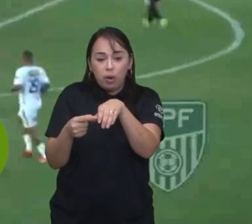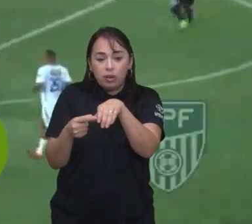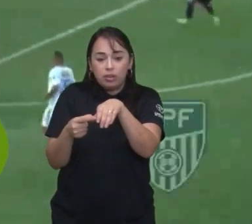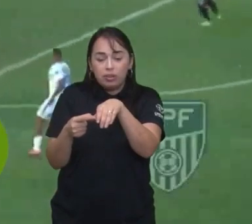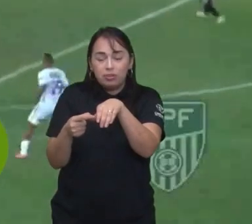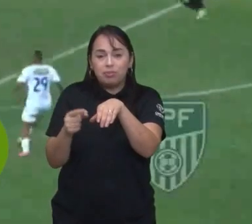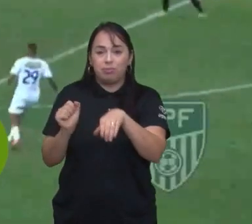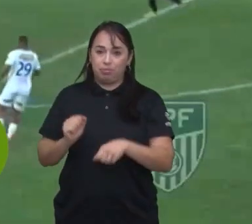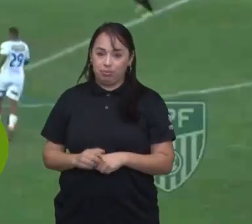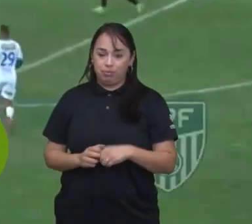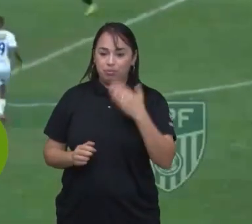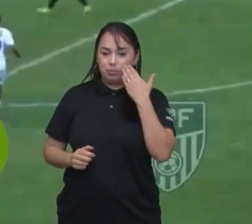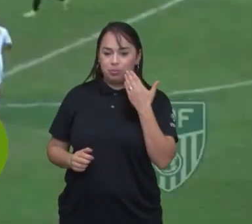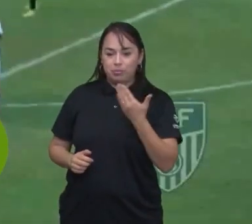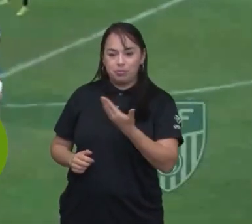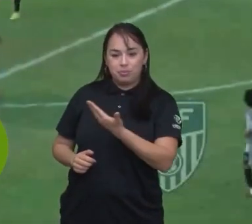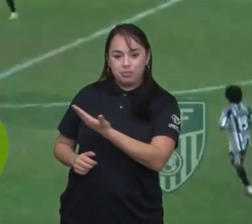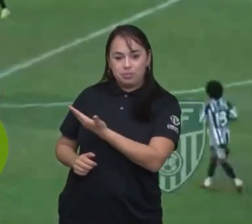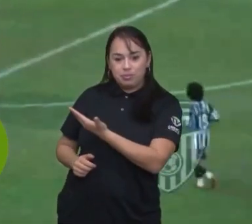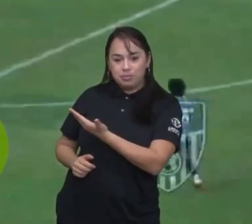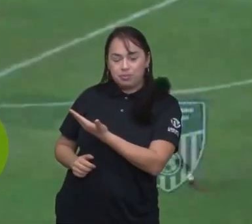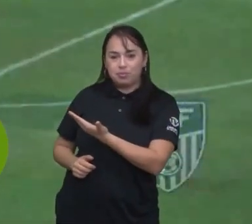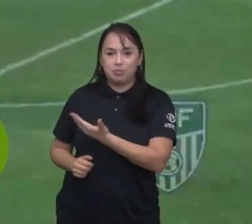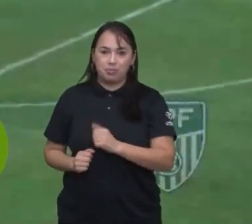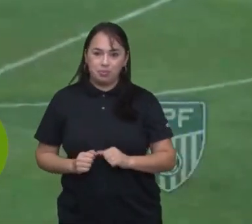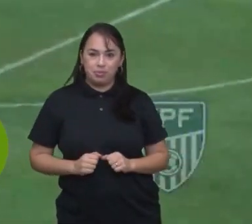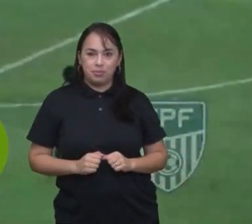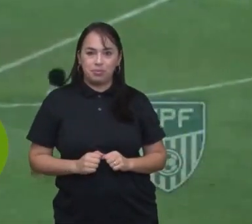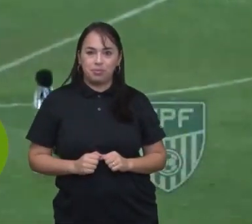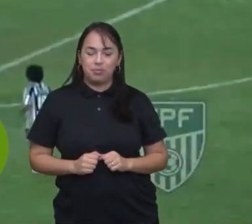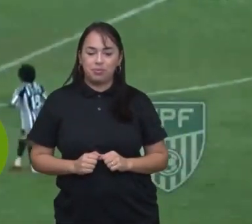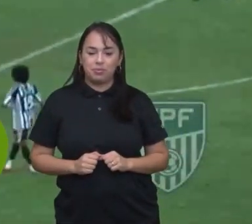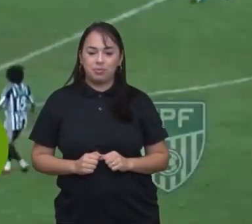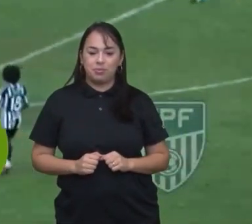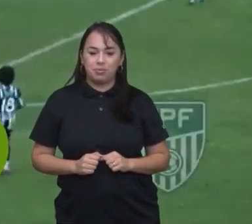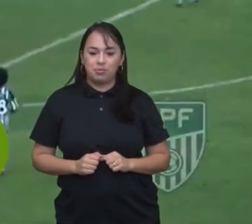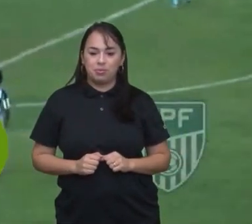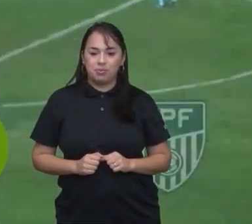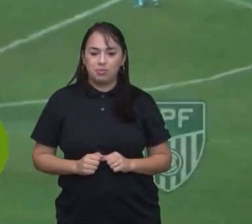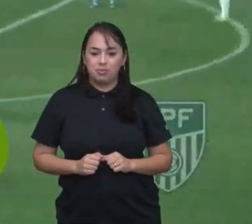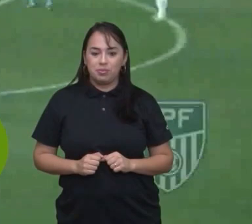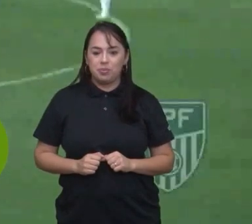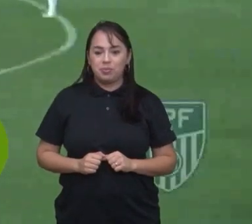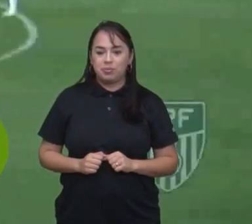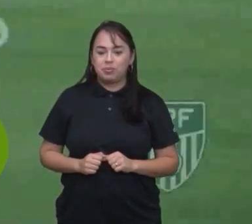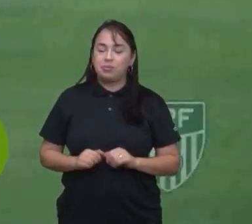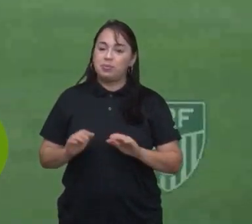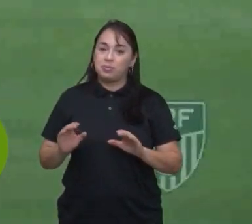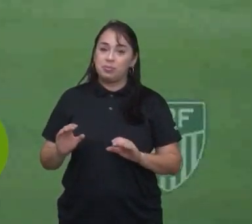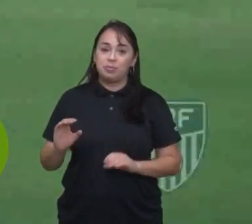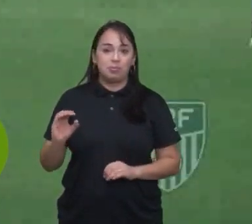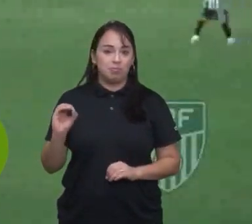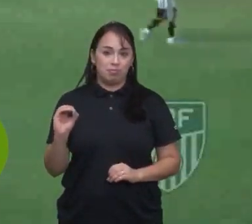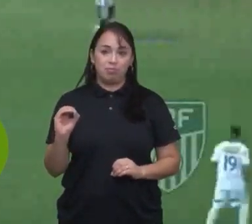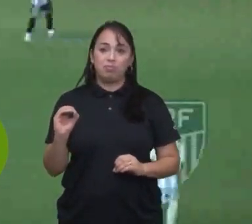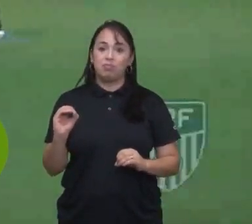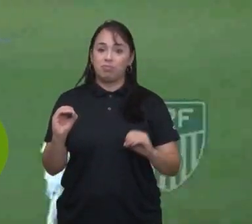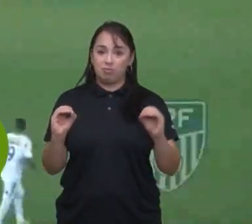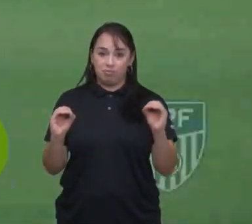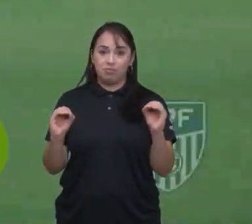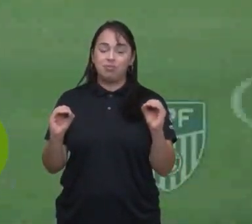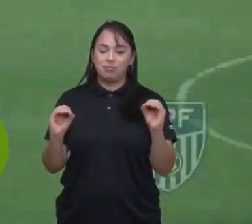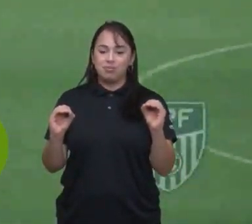do rebote do goleiro, Léo Aquino acertou caprichosamente o travessão do goleiro Matheus e o 0 não saiu do